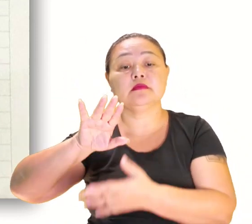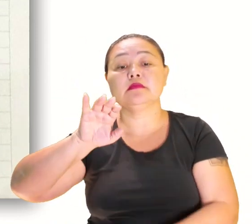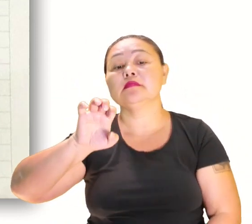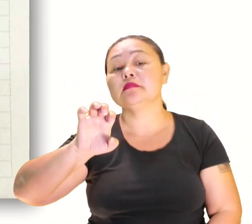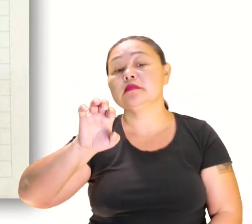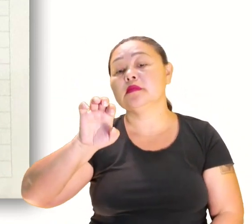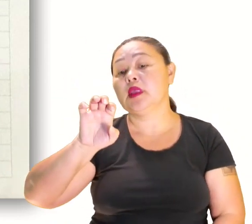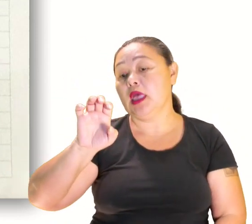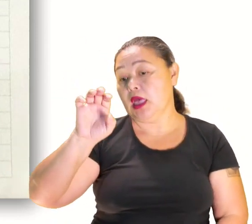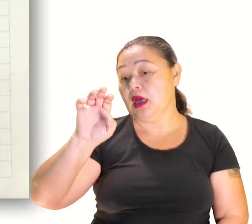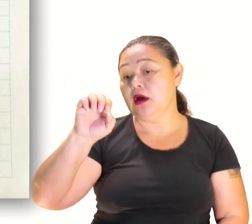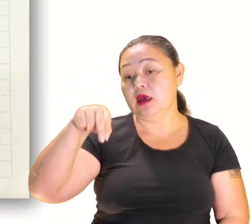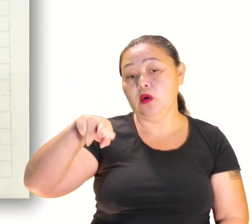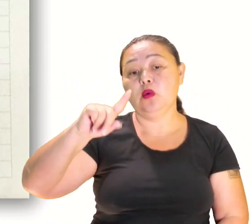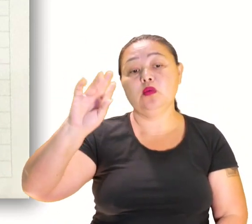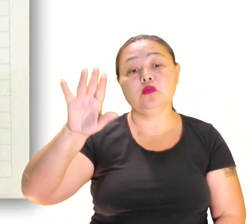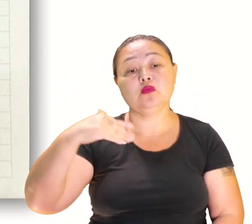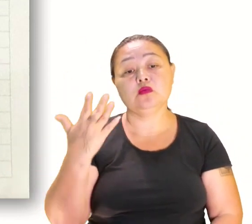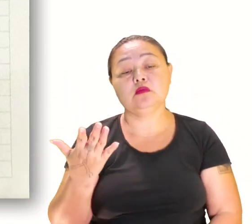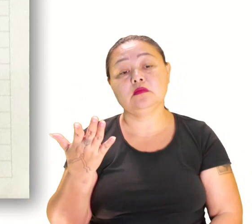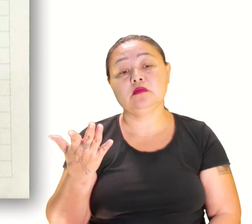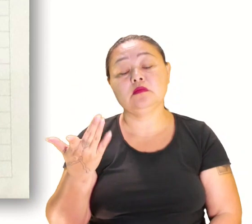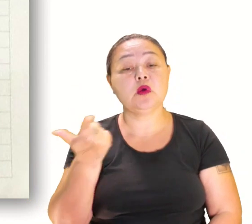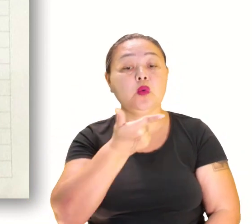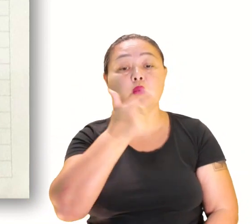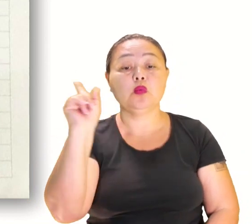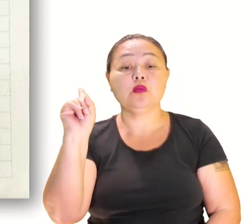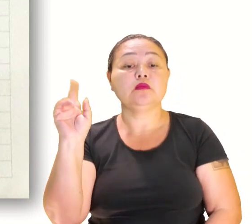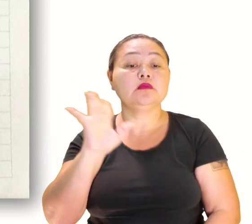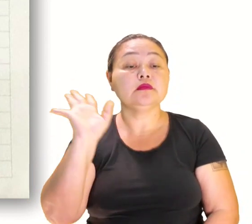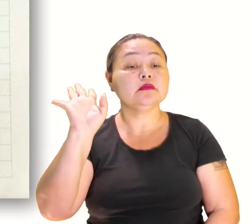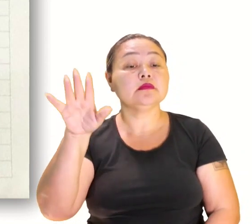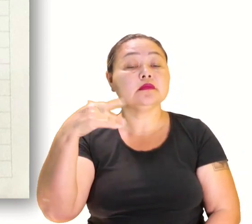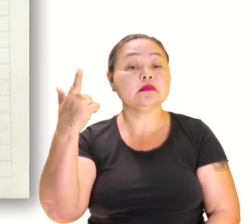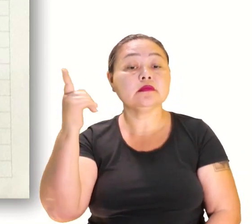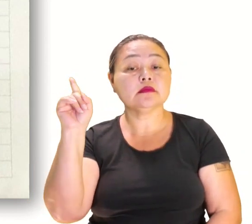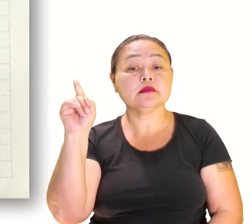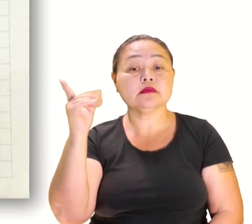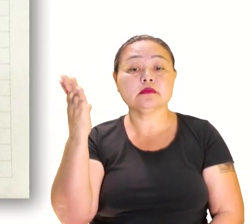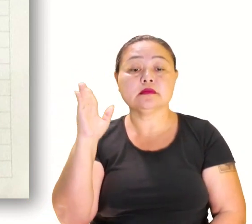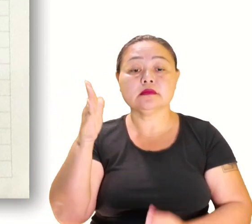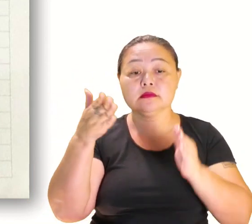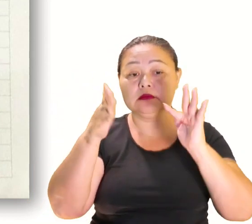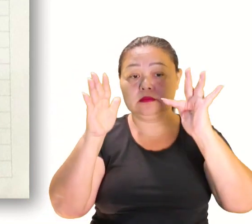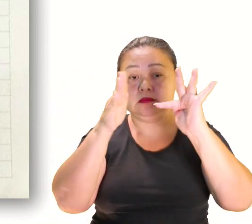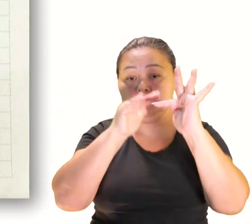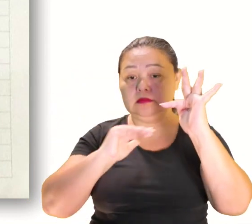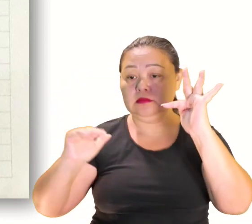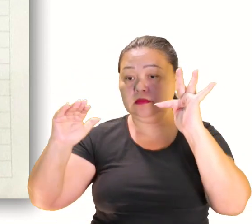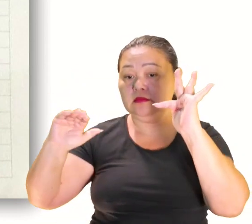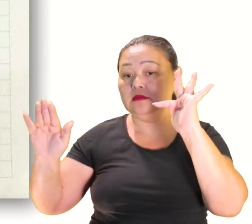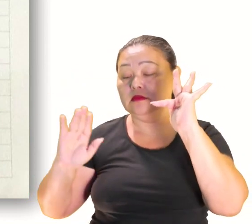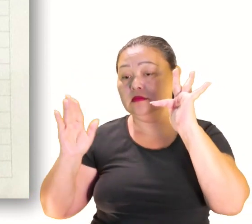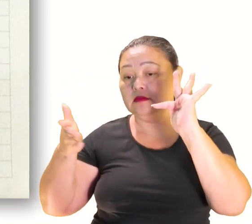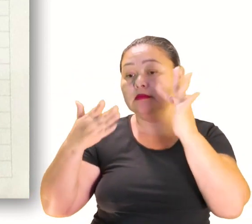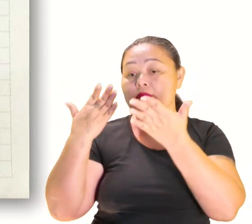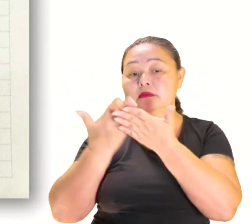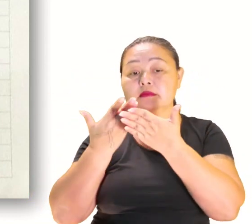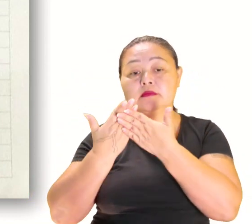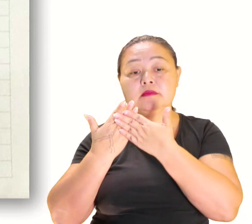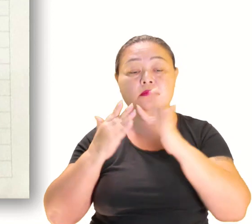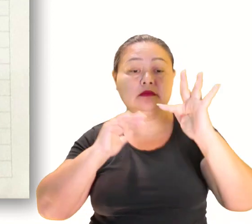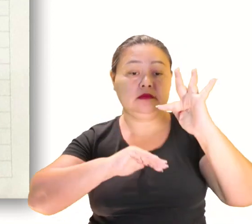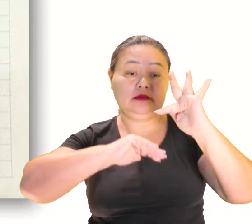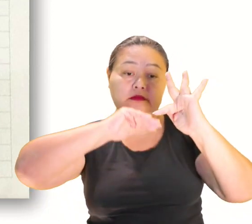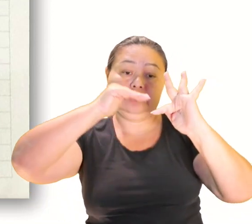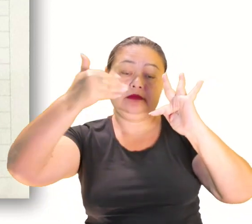né? A gente está falando de outro porém aí. Mas aqui a gente foca nos gráficos aqui, né? Que foi o foco da aula, né?